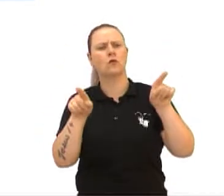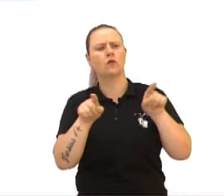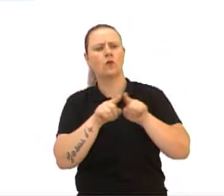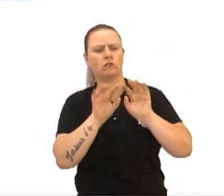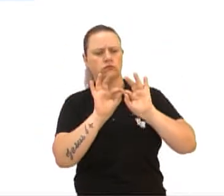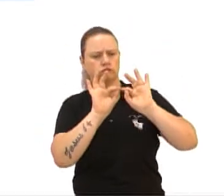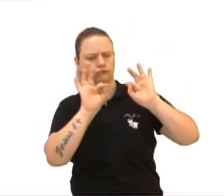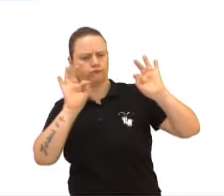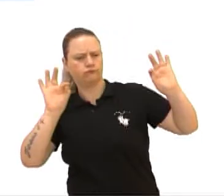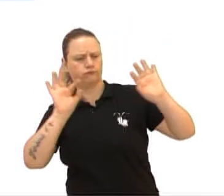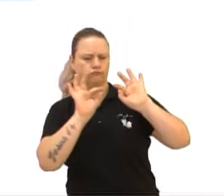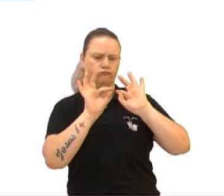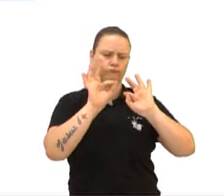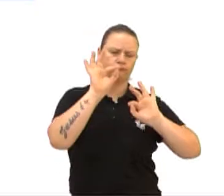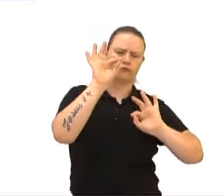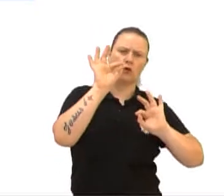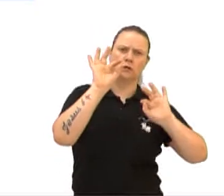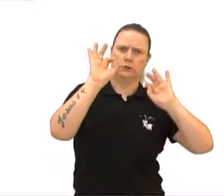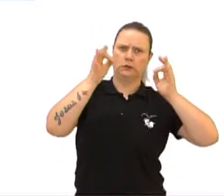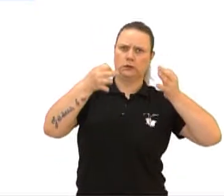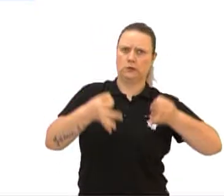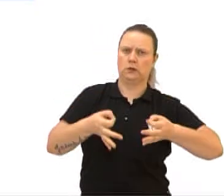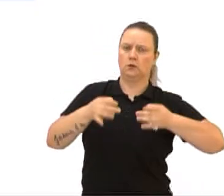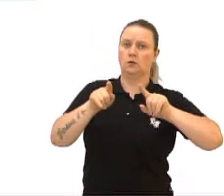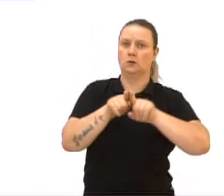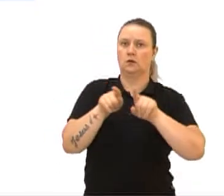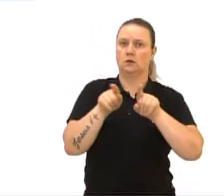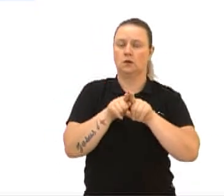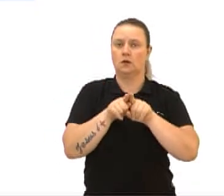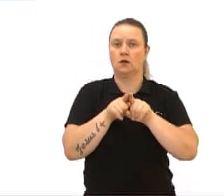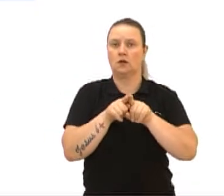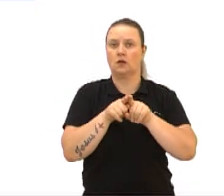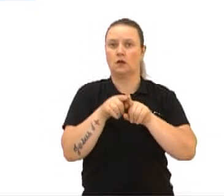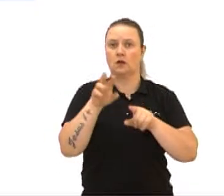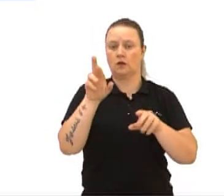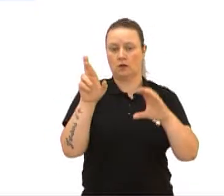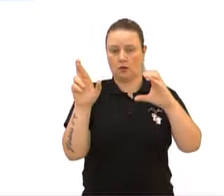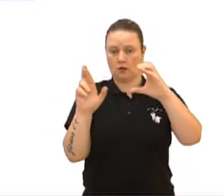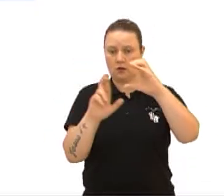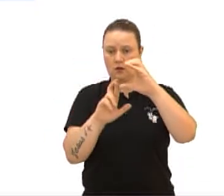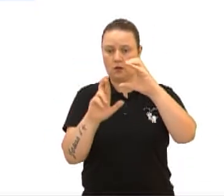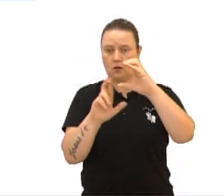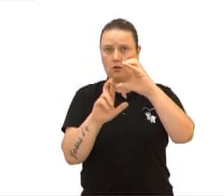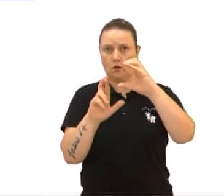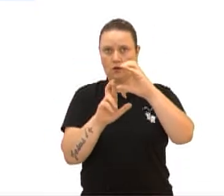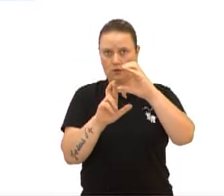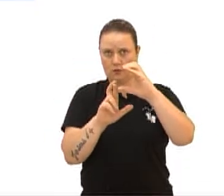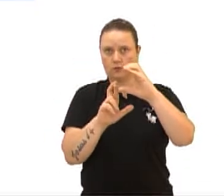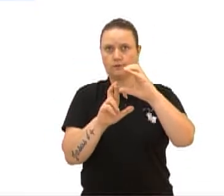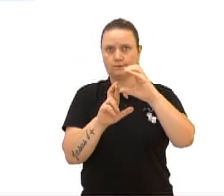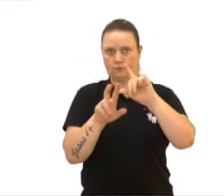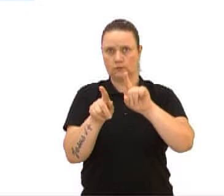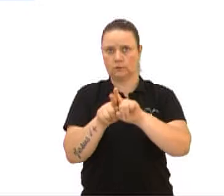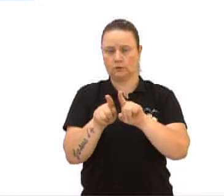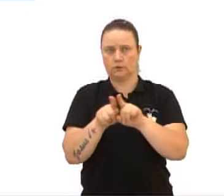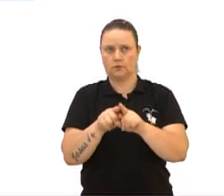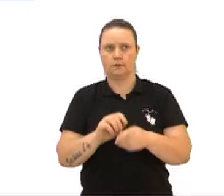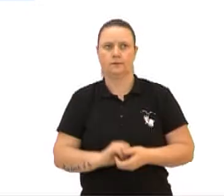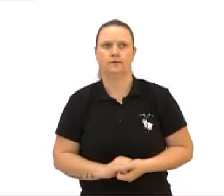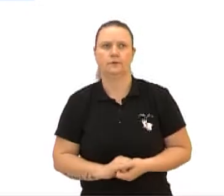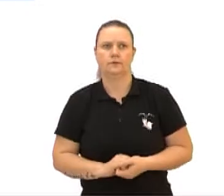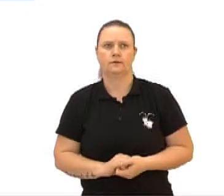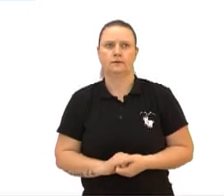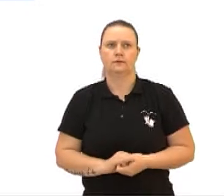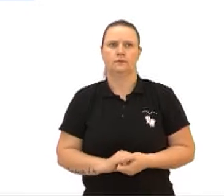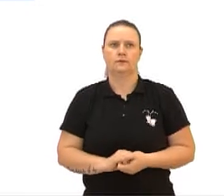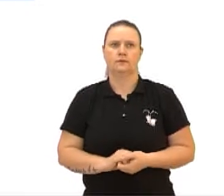comprimento dele, o diâmetro e também vou medir o raio, tá? Que seria o diâmetro